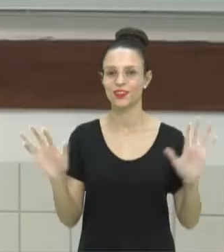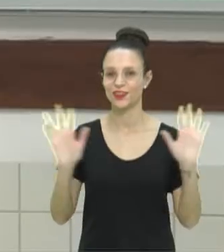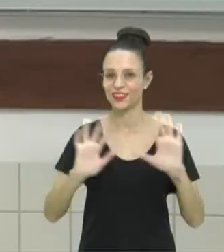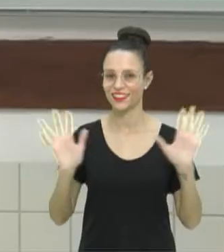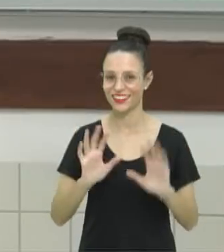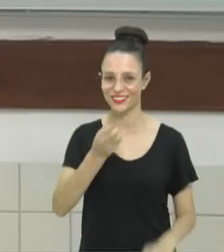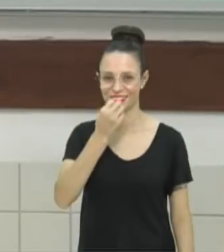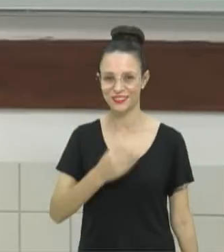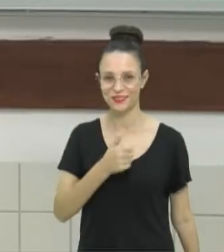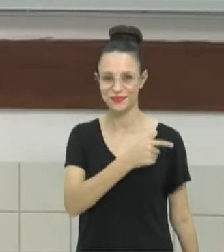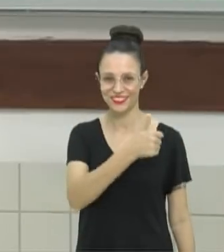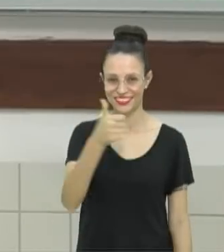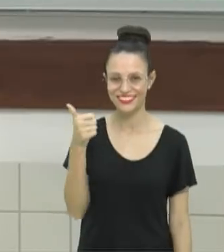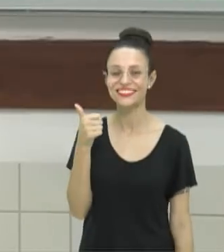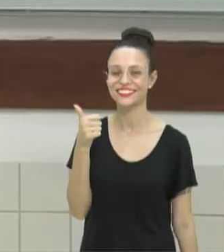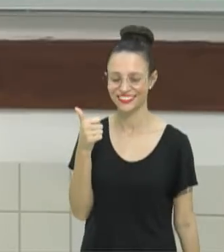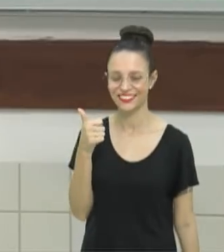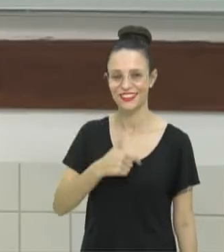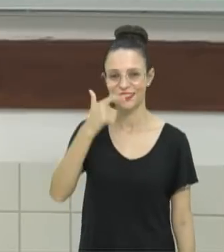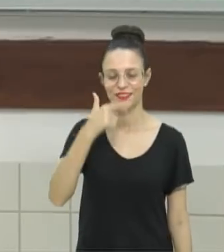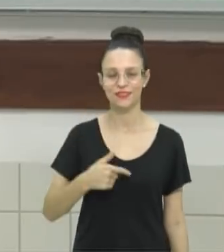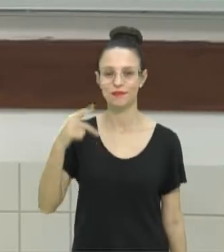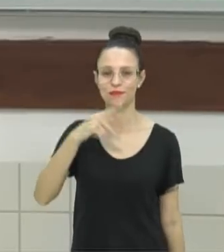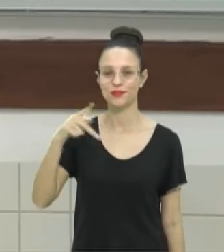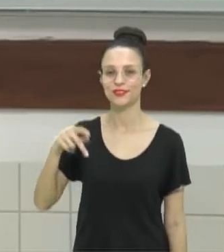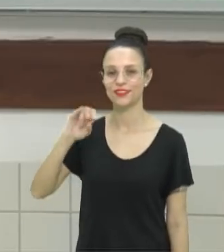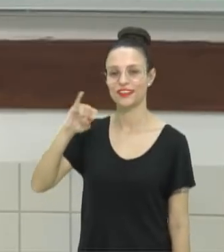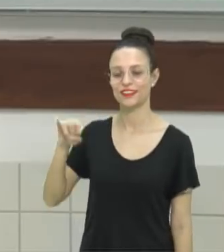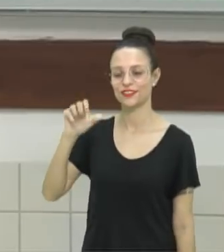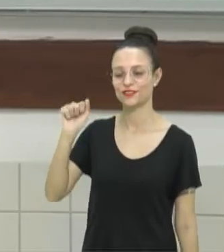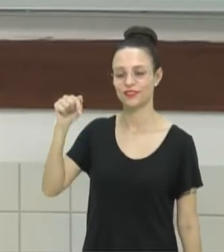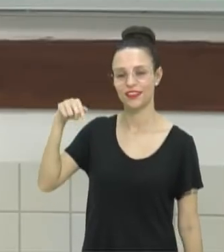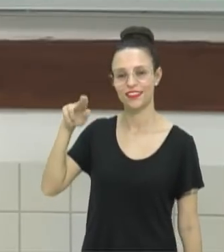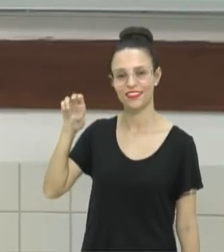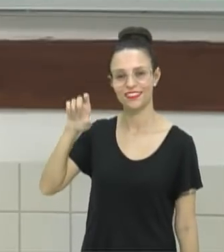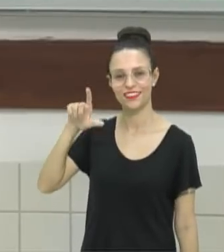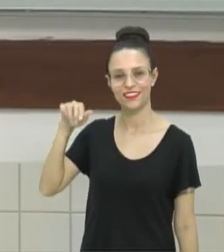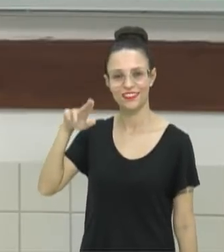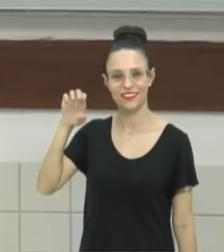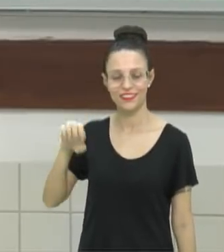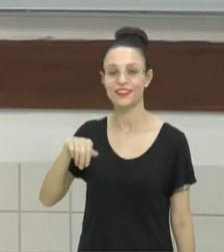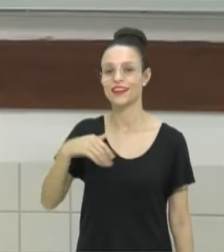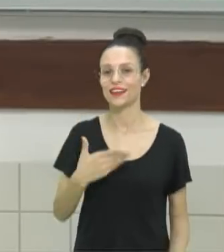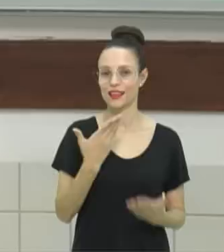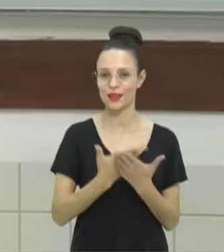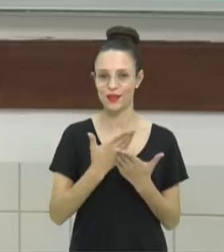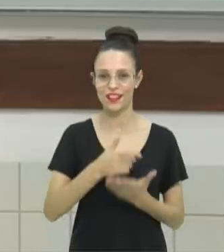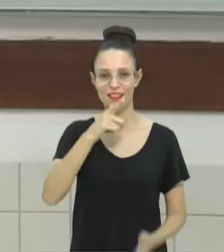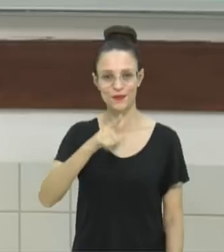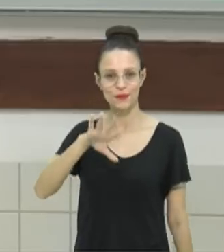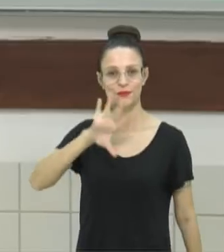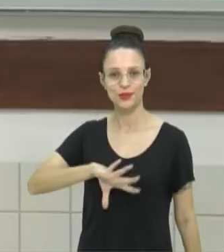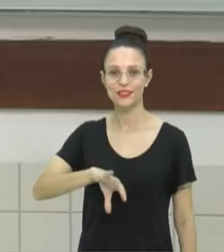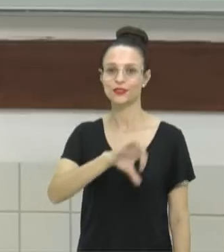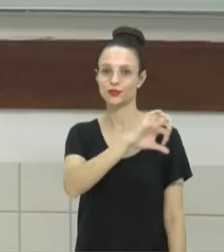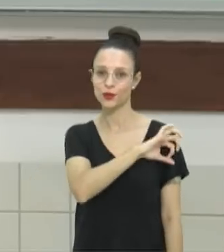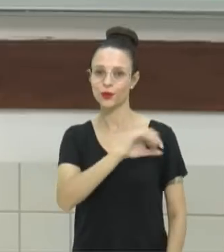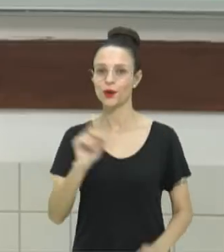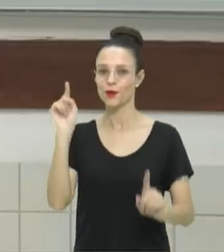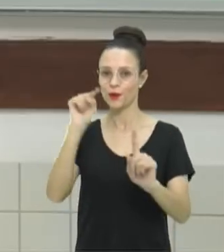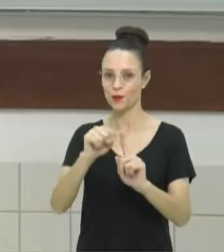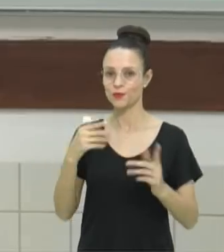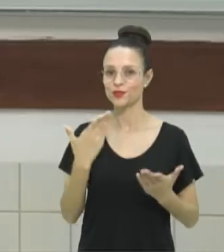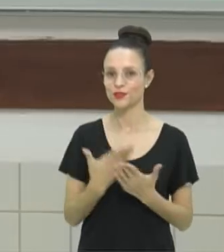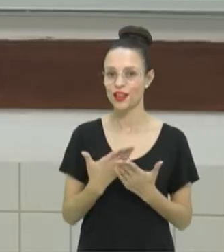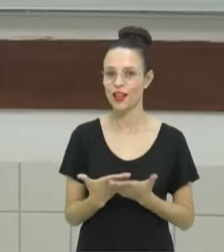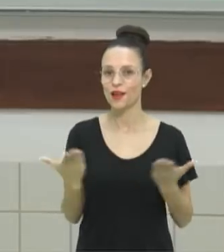Olá, tudo bem com vocês? Eu sou a professora Jaqueline, essa é a nossa aula de língua portuguesa para o 9º ano. Os objetivos da